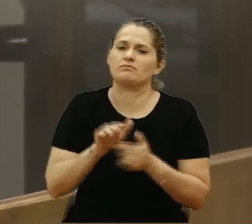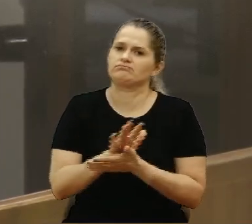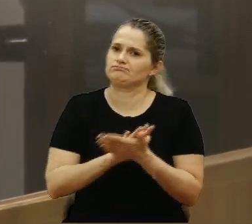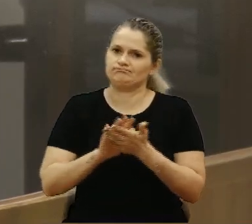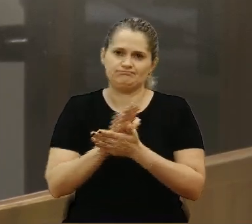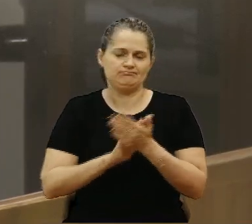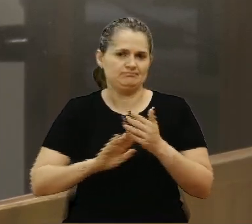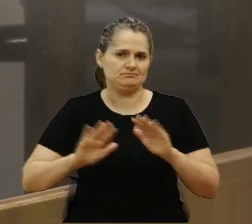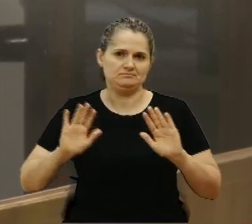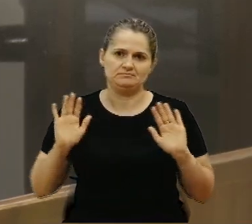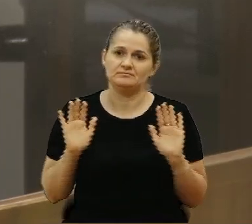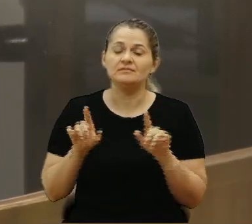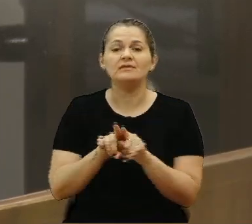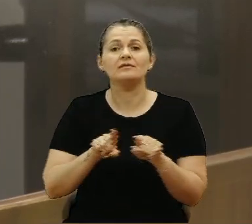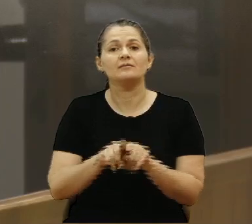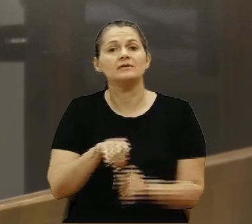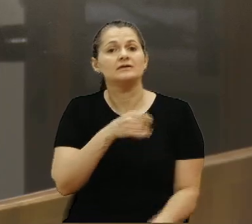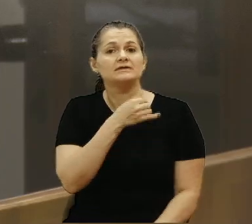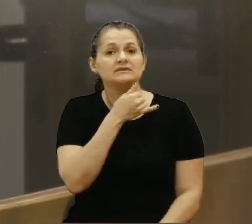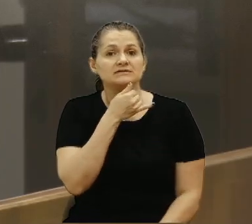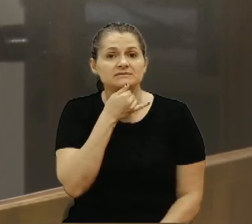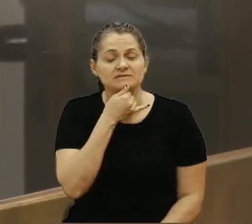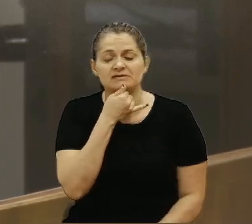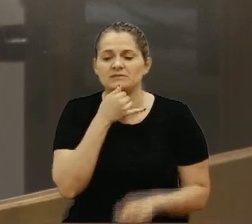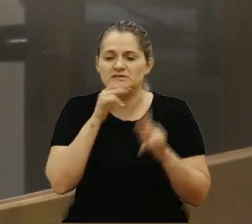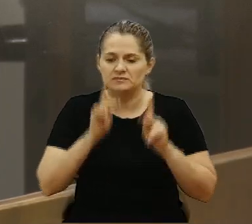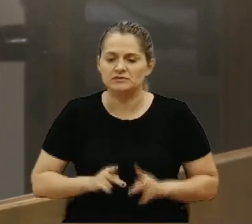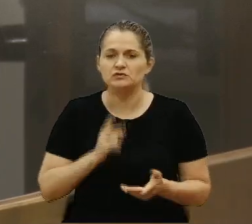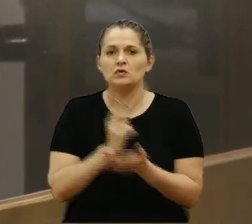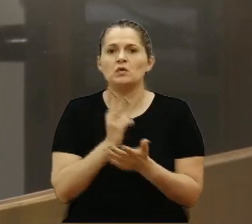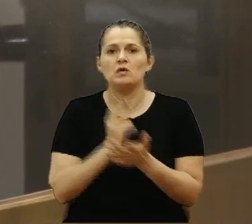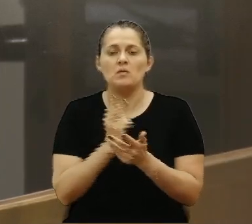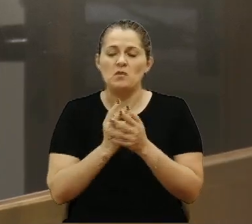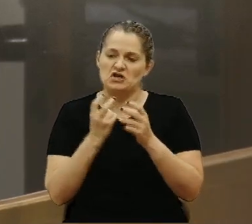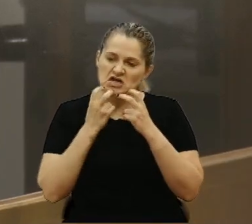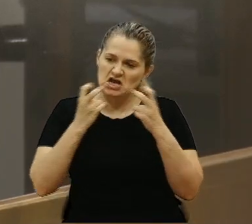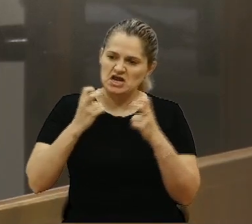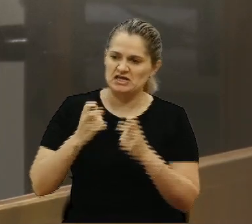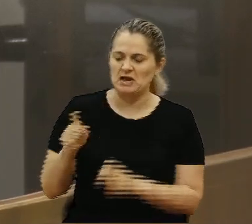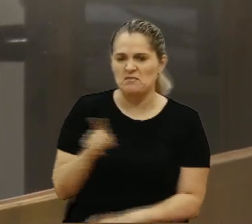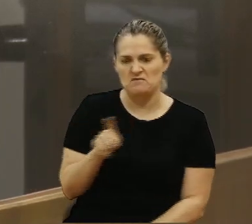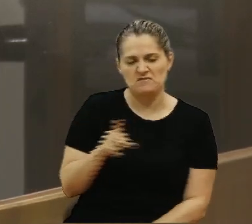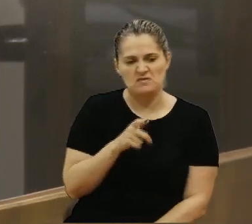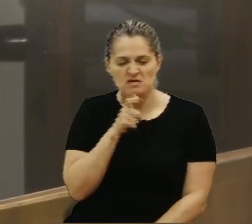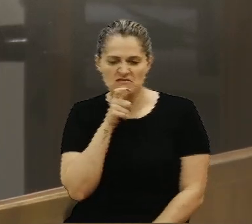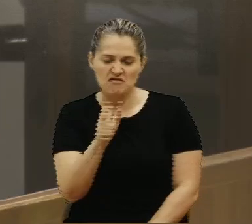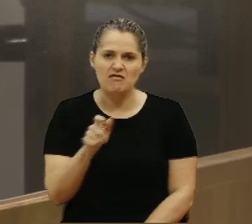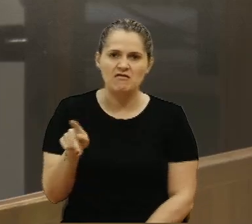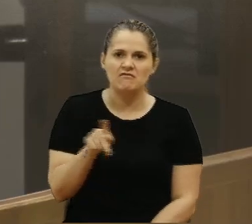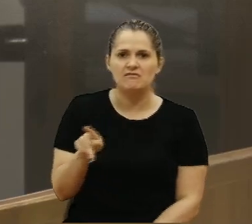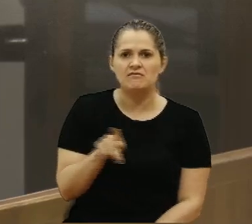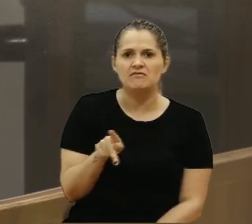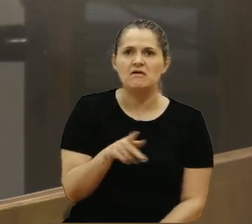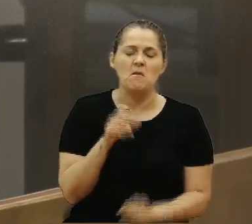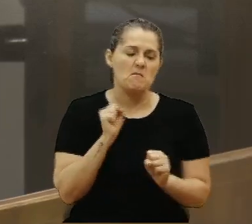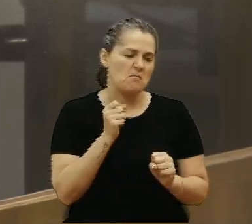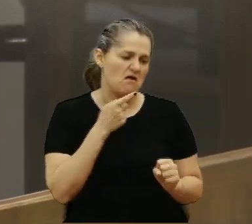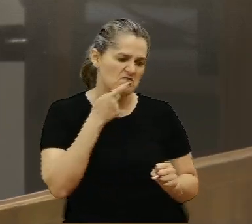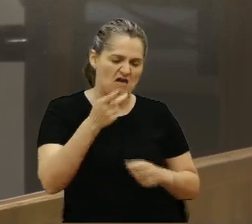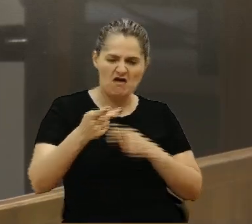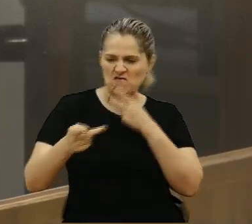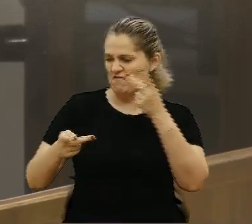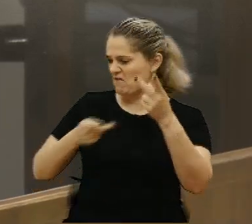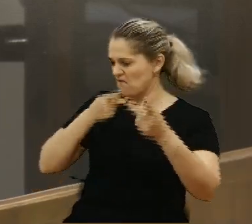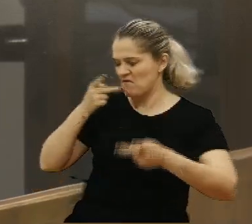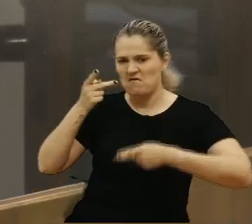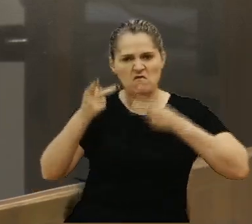Infelizmente, continuam as pessoas achando que podem gritar com o professor, sabe, que podem dizer o que